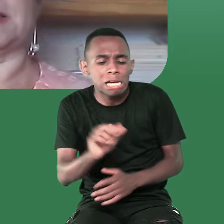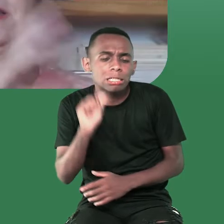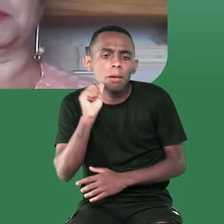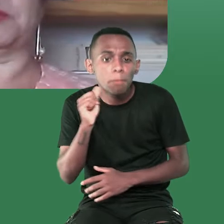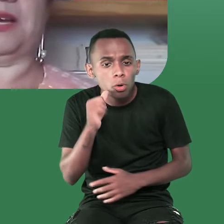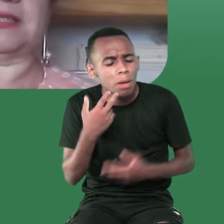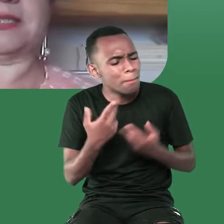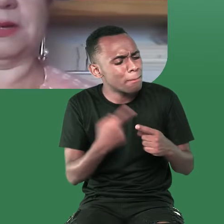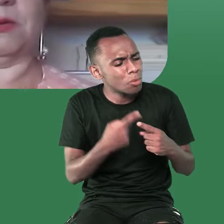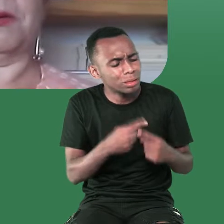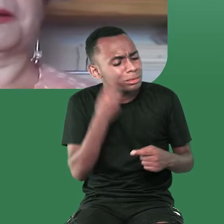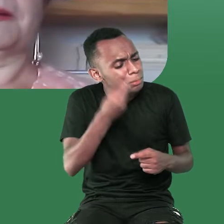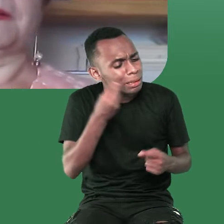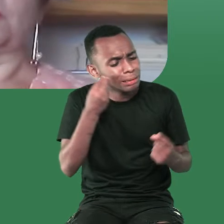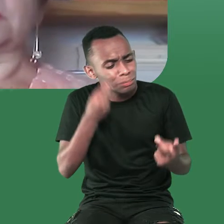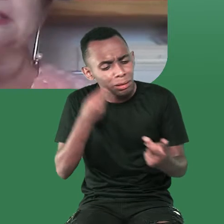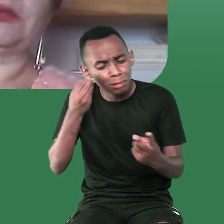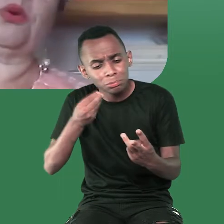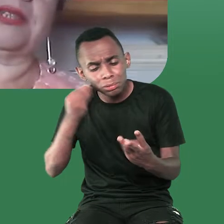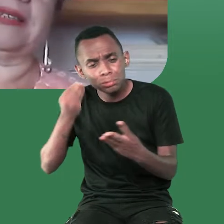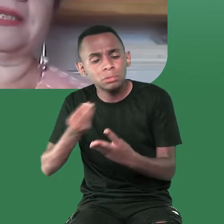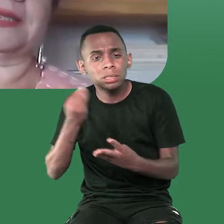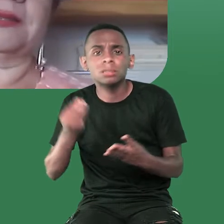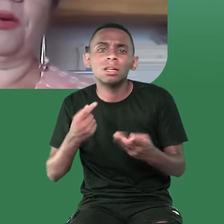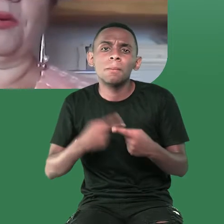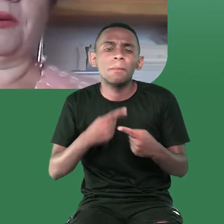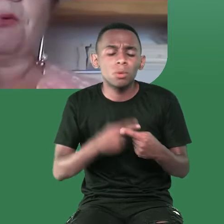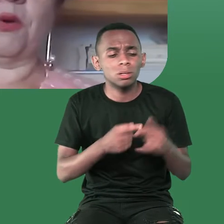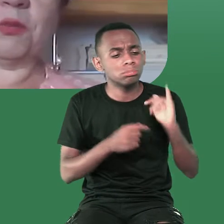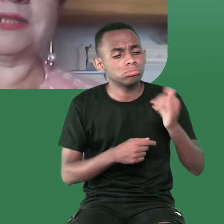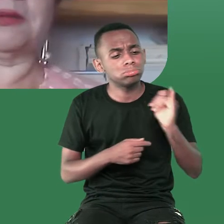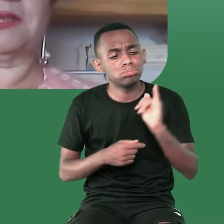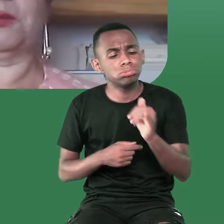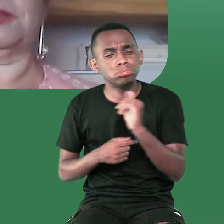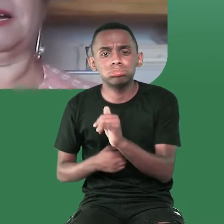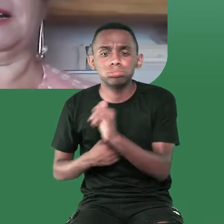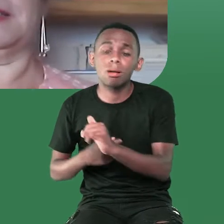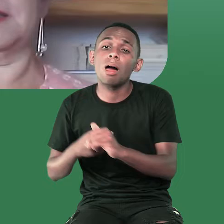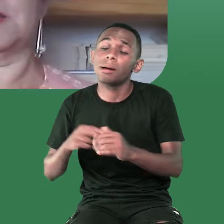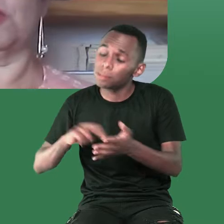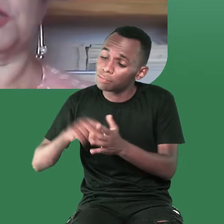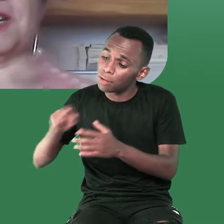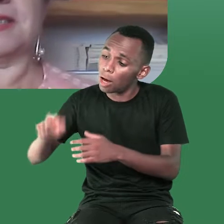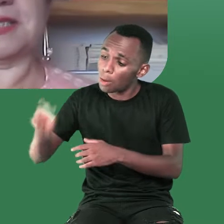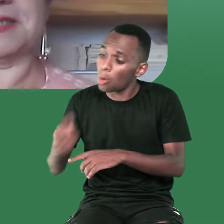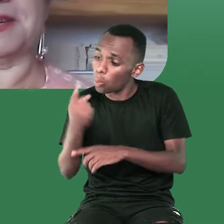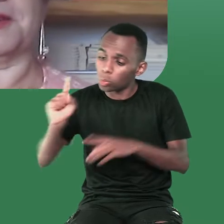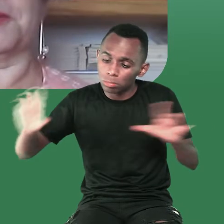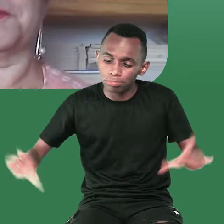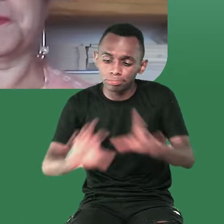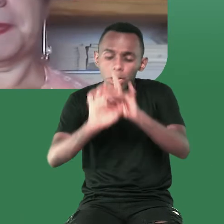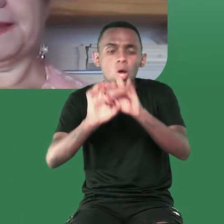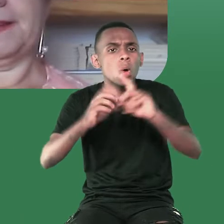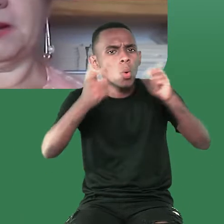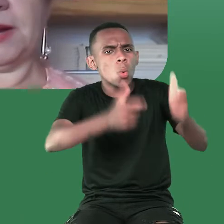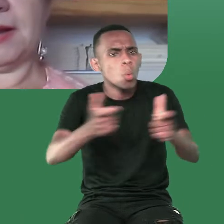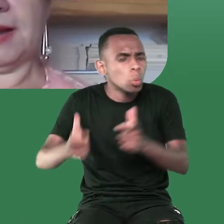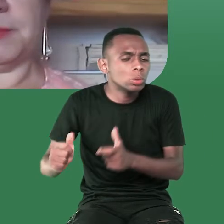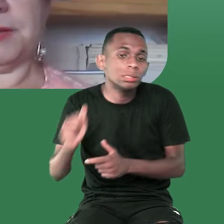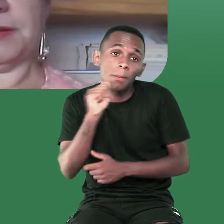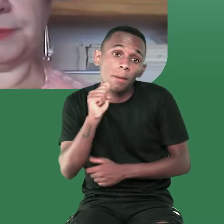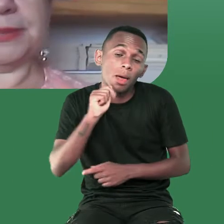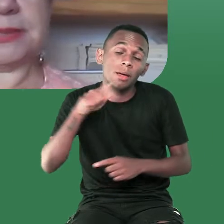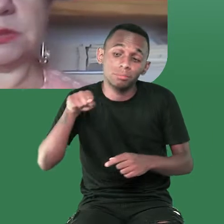as histórias dessas mulheres estão sendo contadas, como estão sendo contadas, onde que elas estão. Então